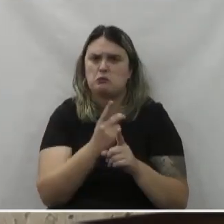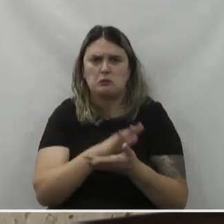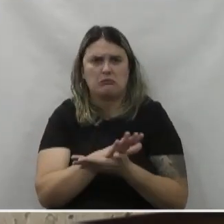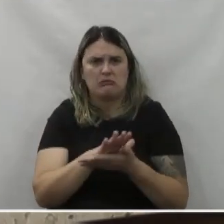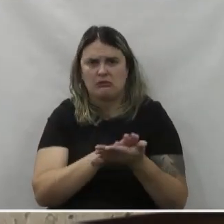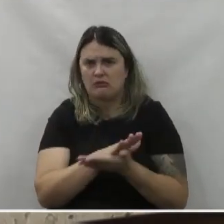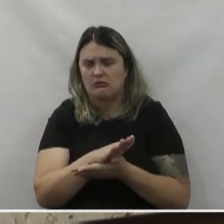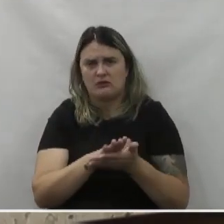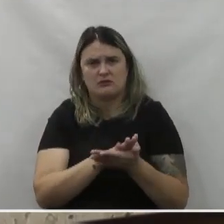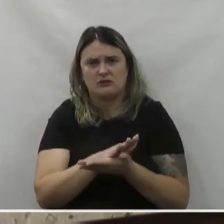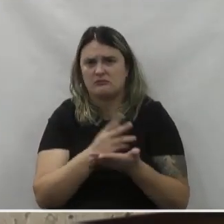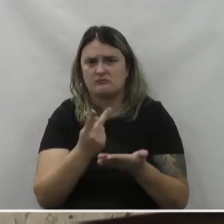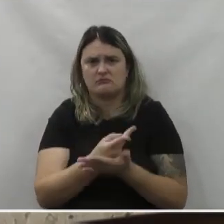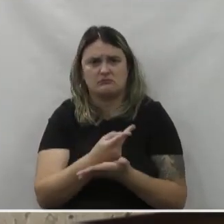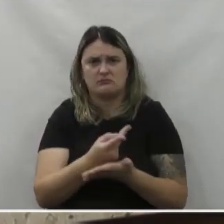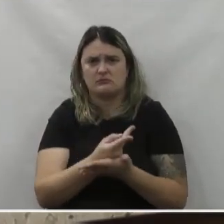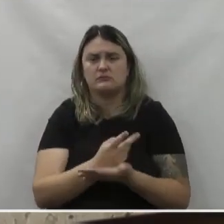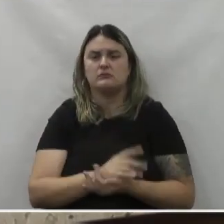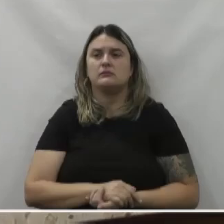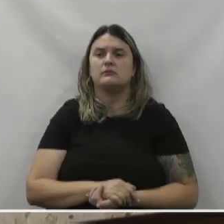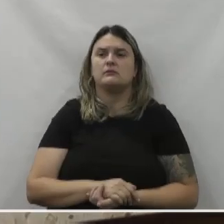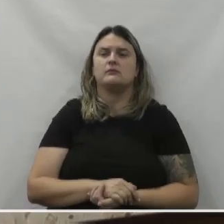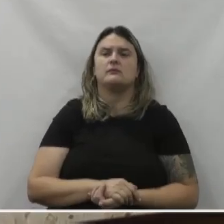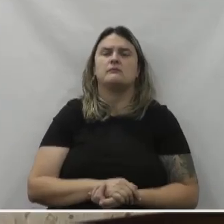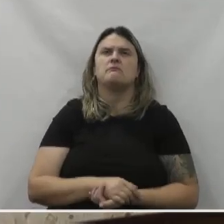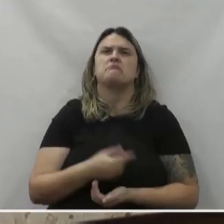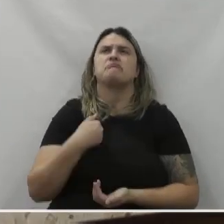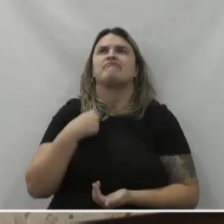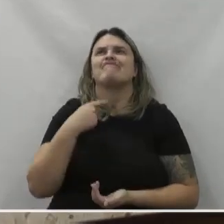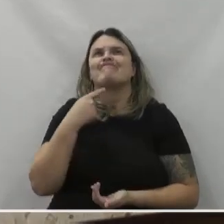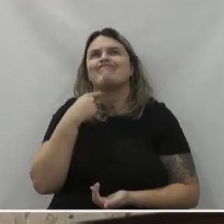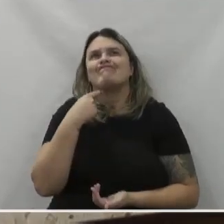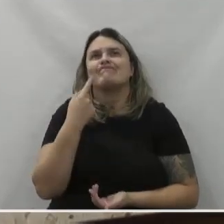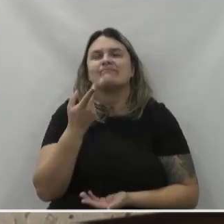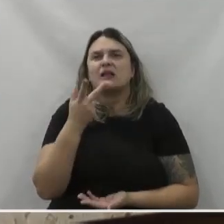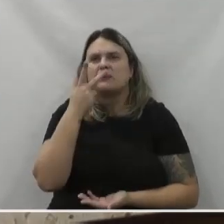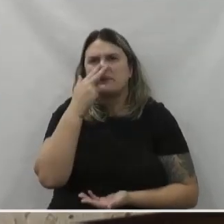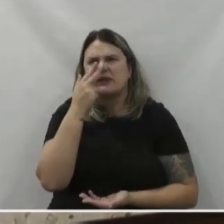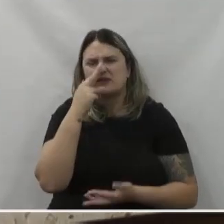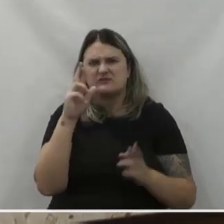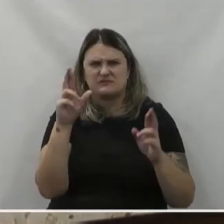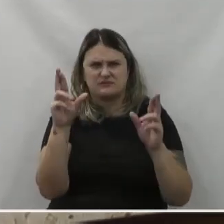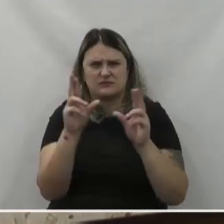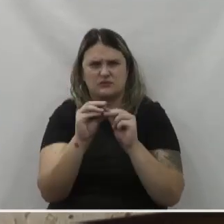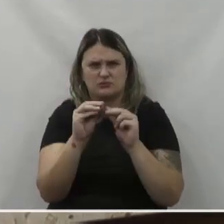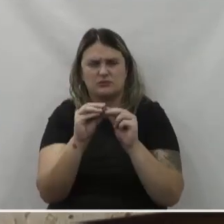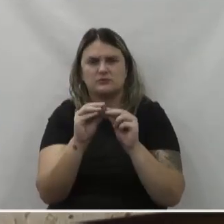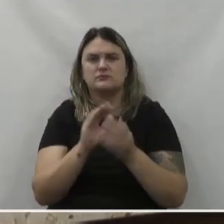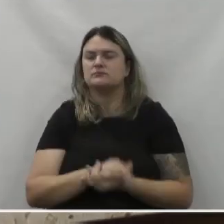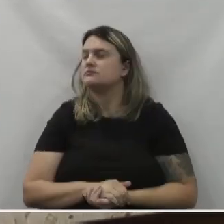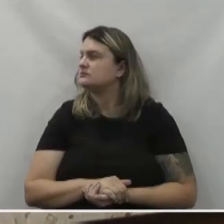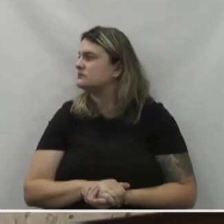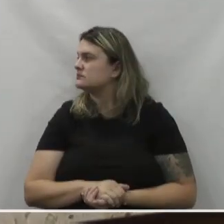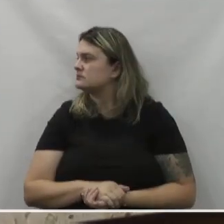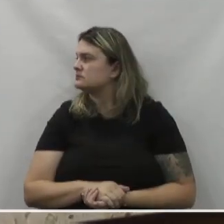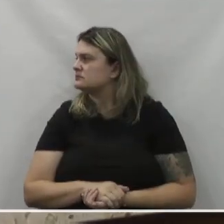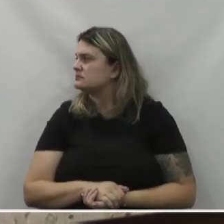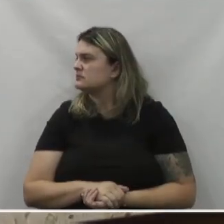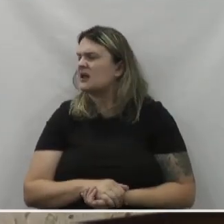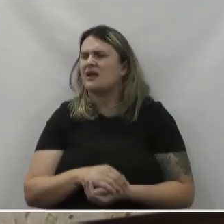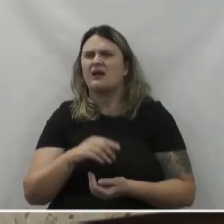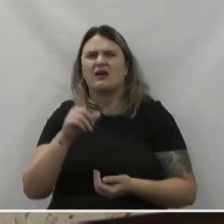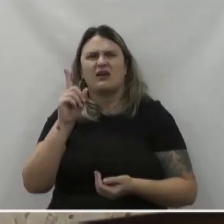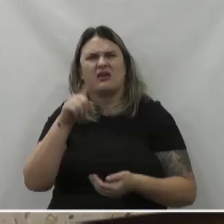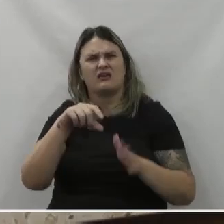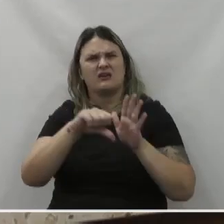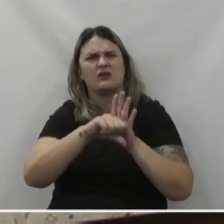nada de errado. Eu digo assim, colocando dessa forma e resumindo, é um crime o